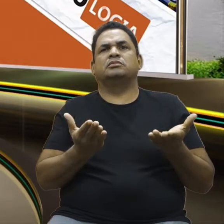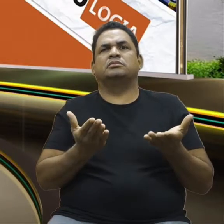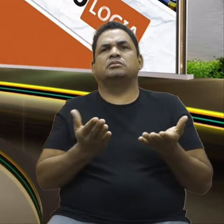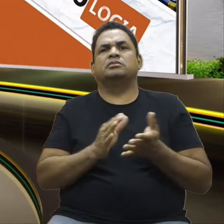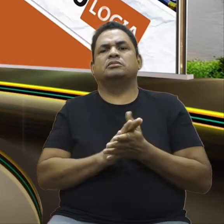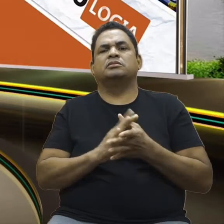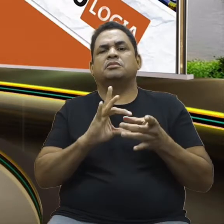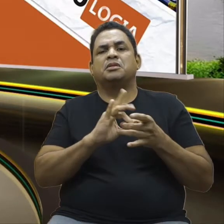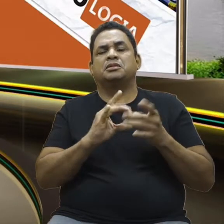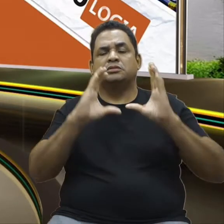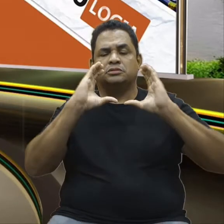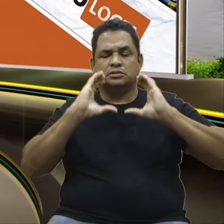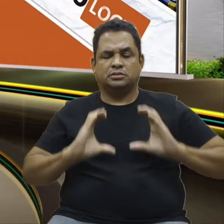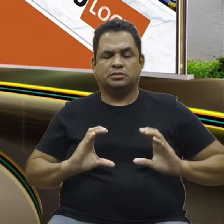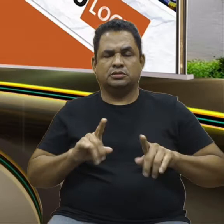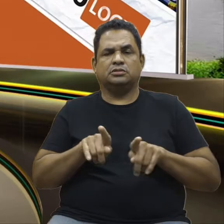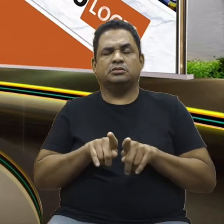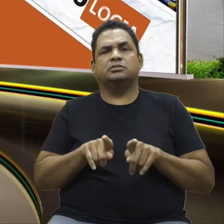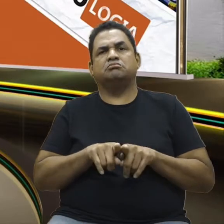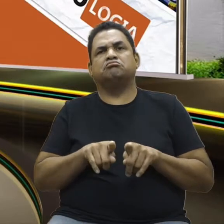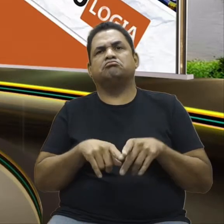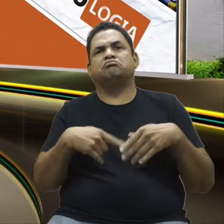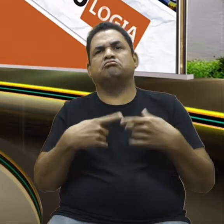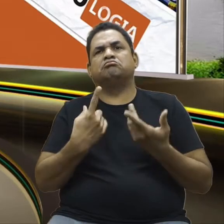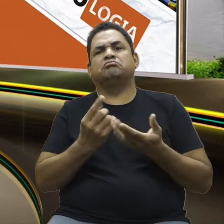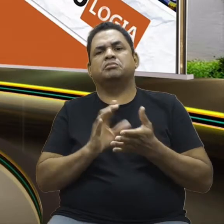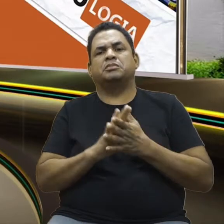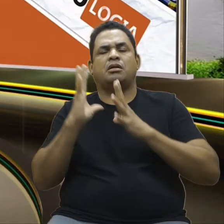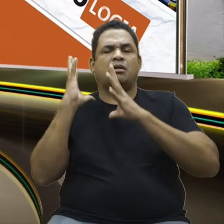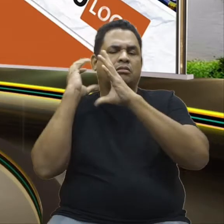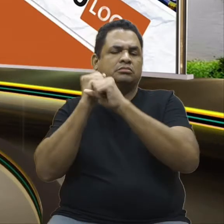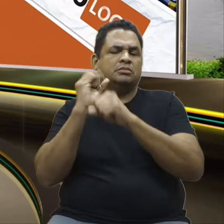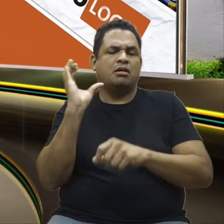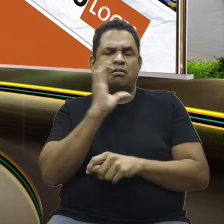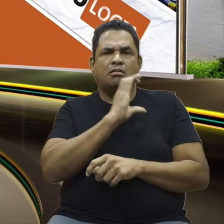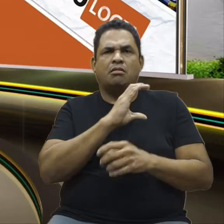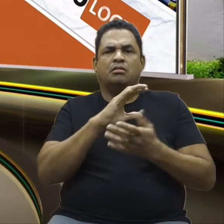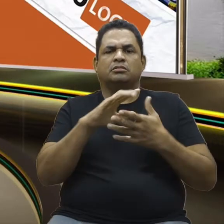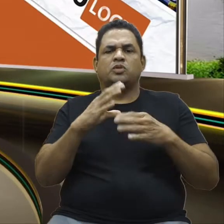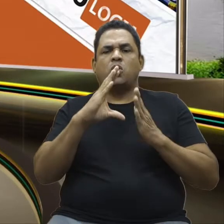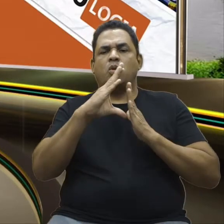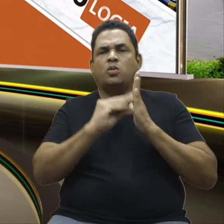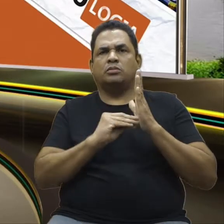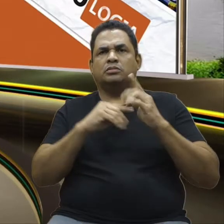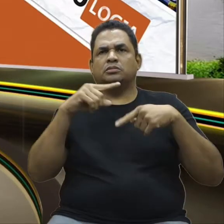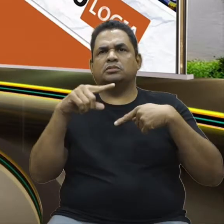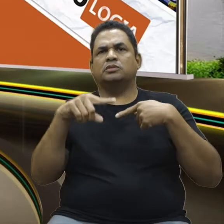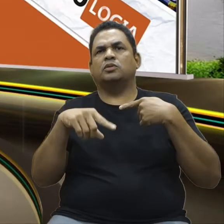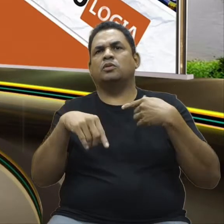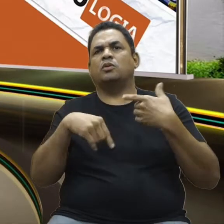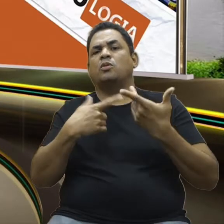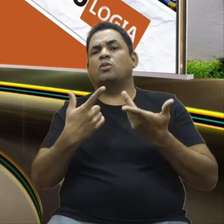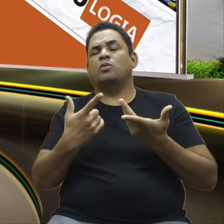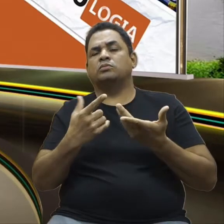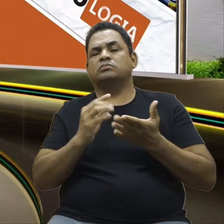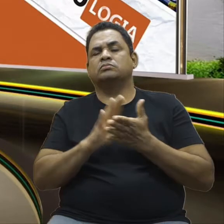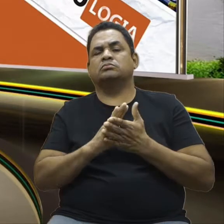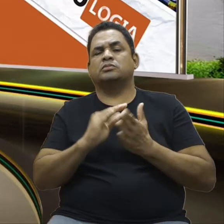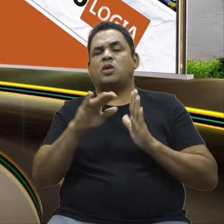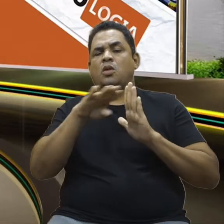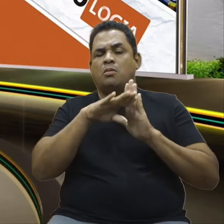e cidadania. É isso aí, pessoal. A gente vai dar uma revisadinha rapidinho aqui no conteúdo para saber quais foram os